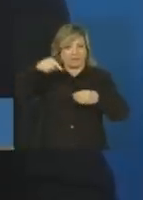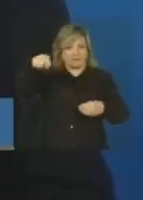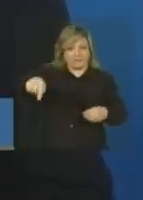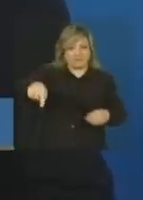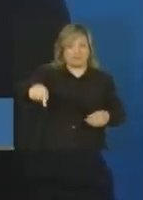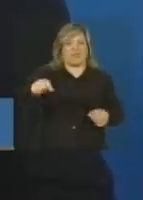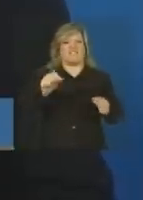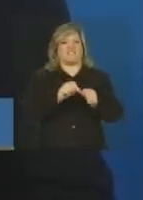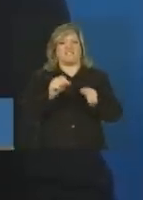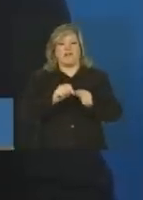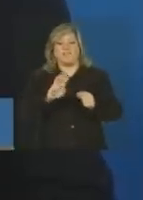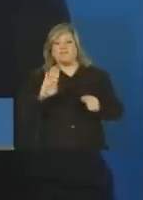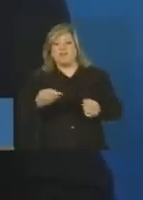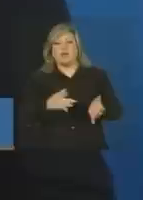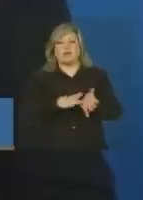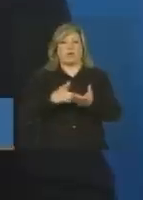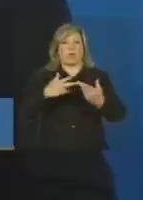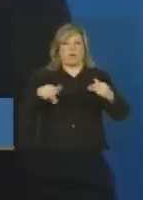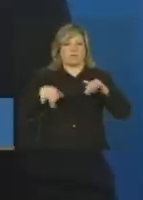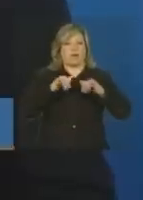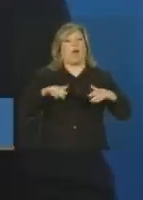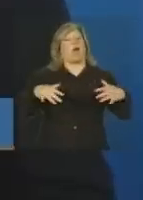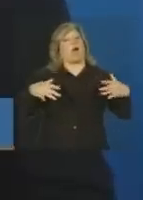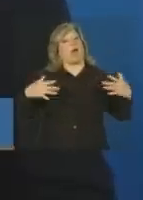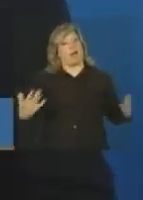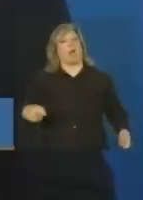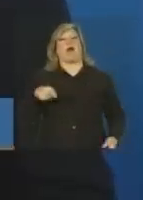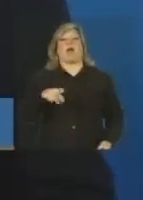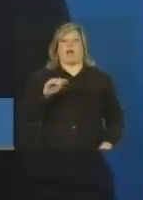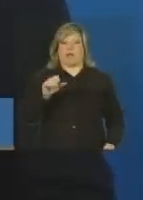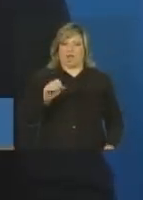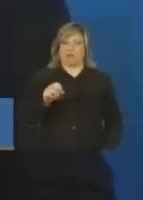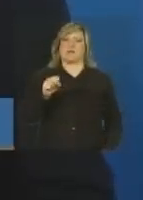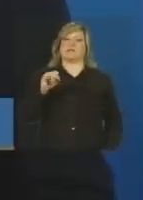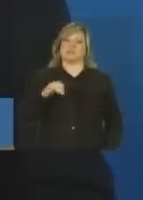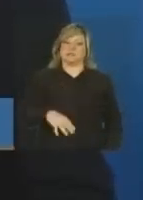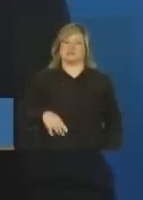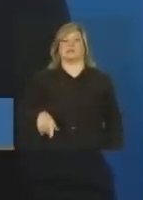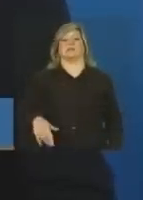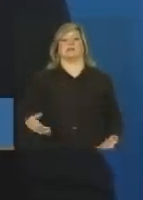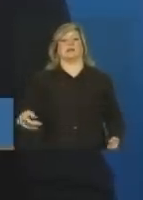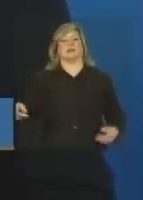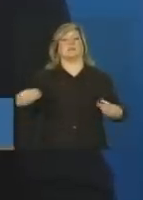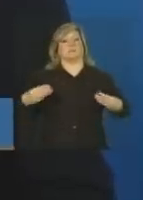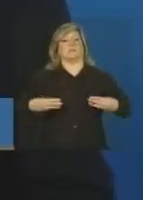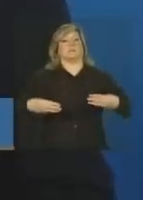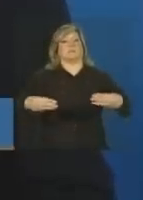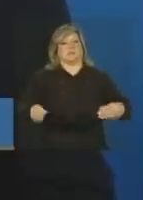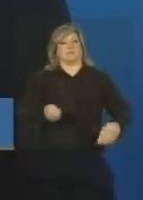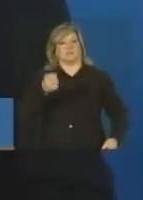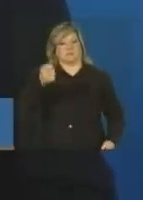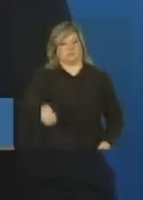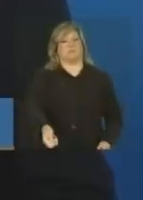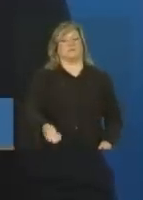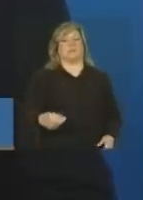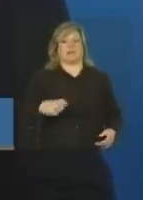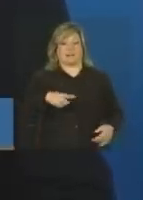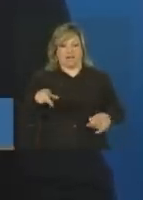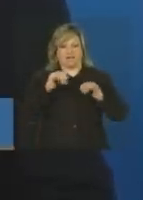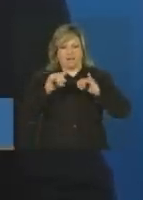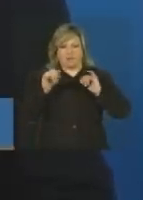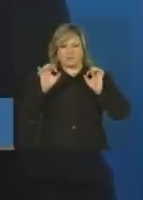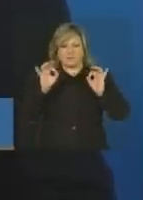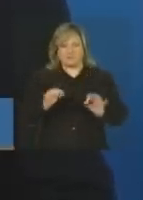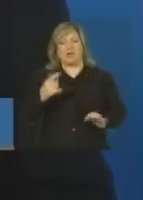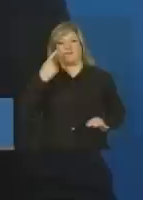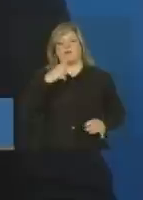cria uma fraude em relação às informações, aí nesse caso sim, aí nesse caso o Ministério, tendo essa informação,